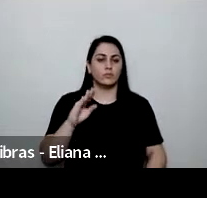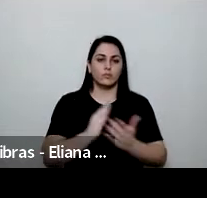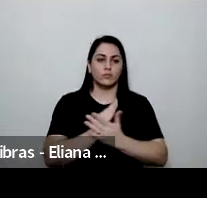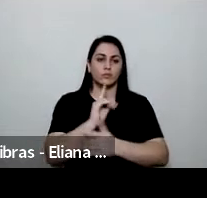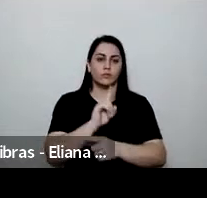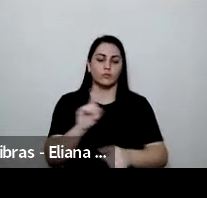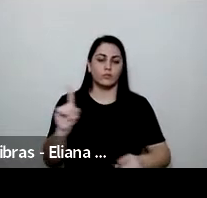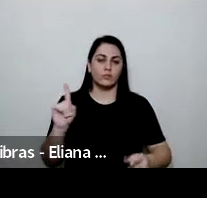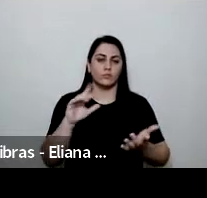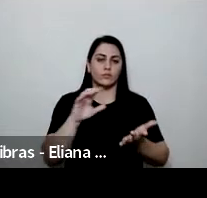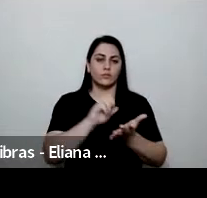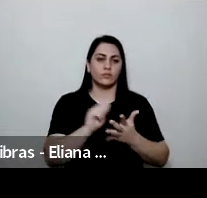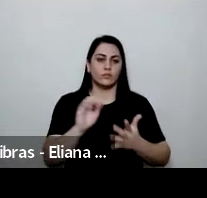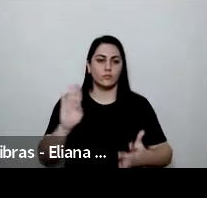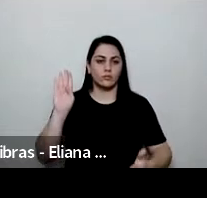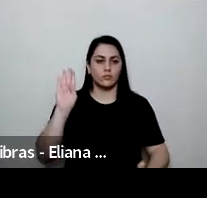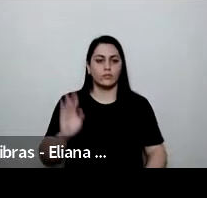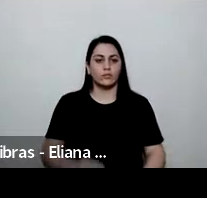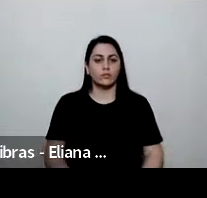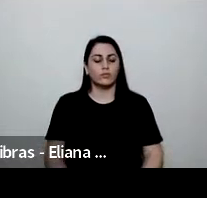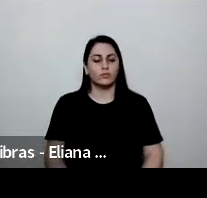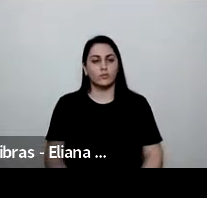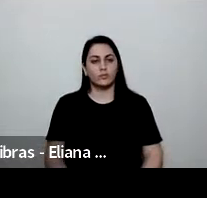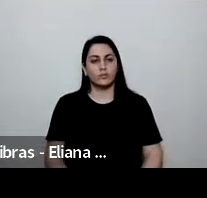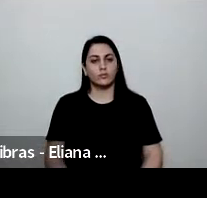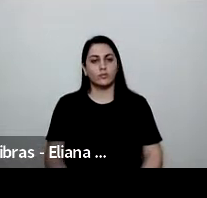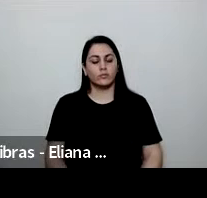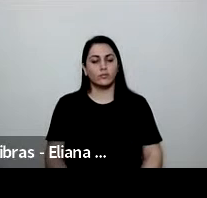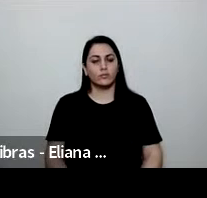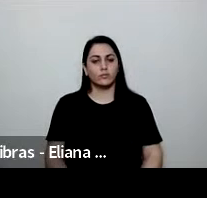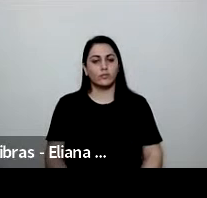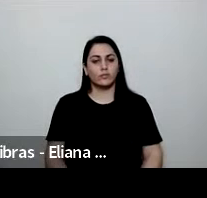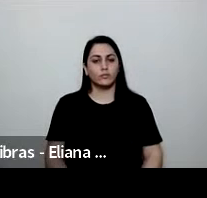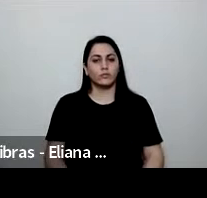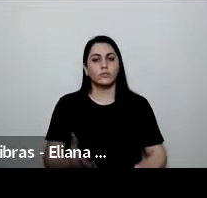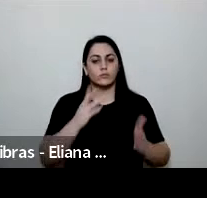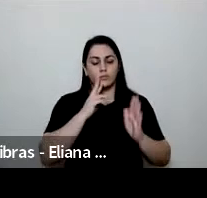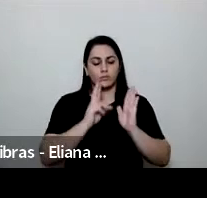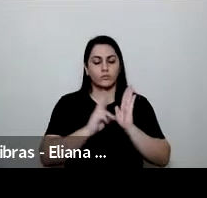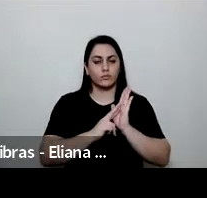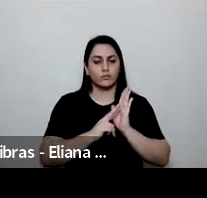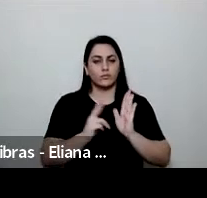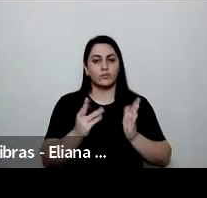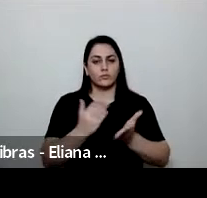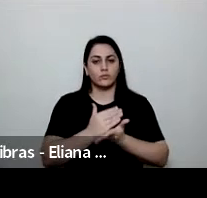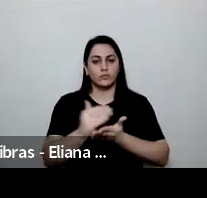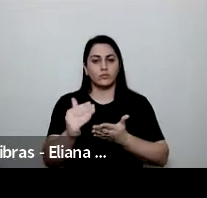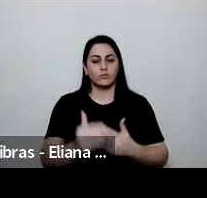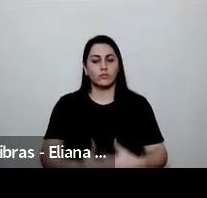do registro para a palavra a senhora relatora